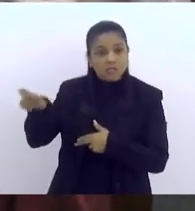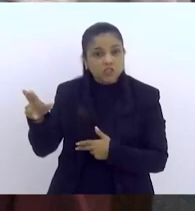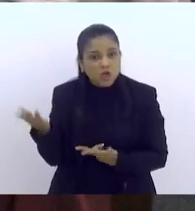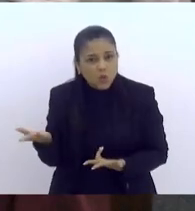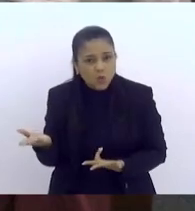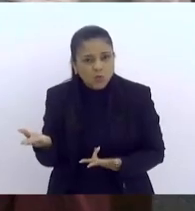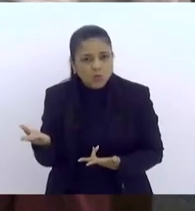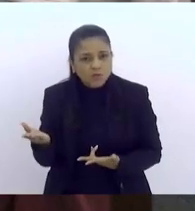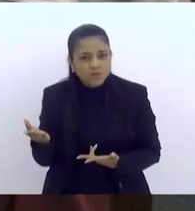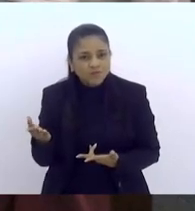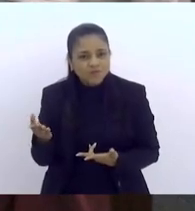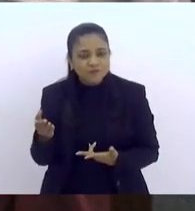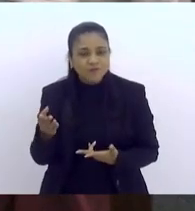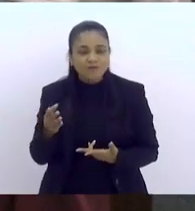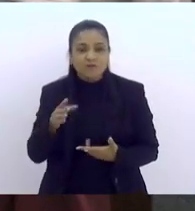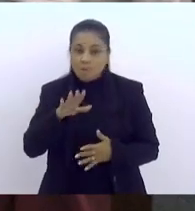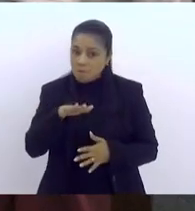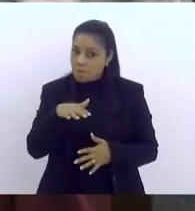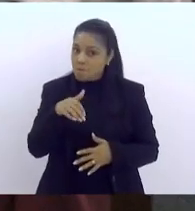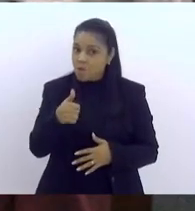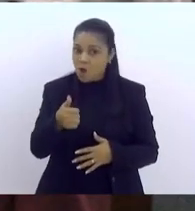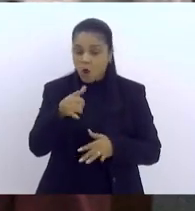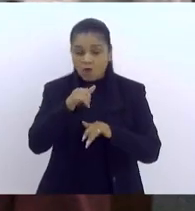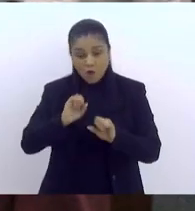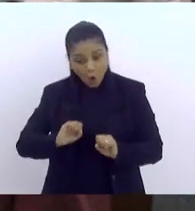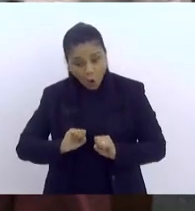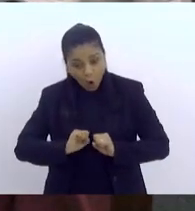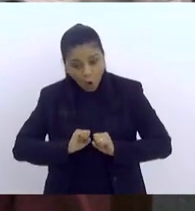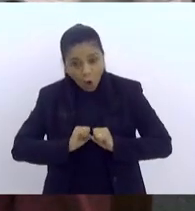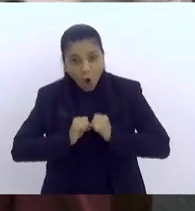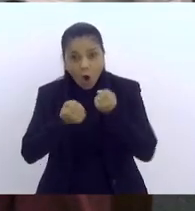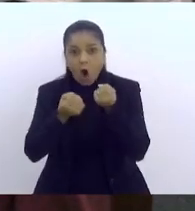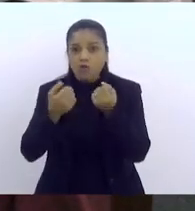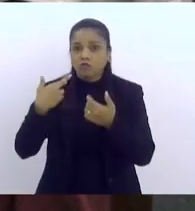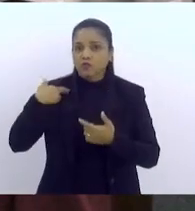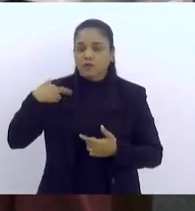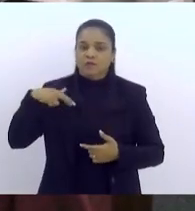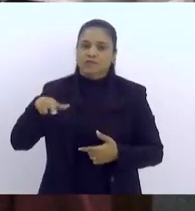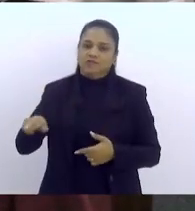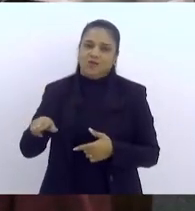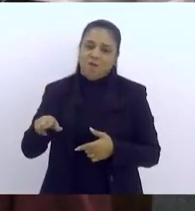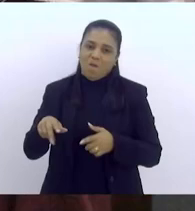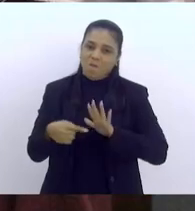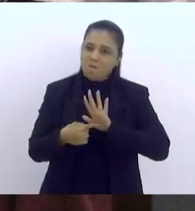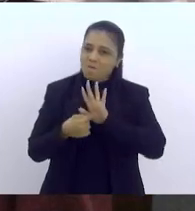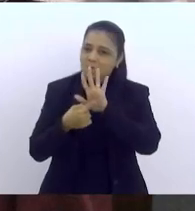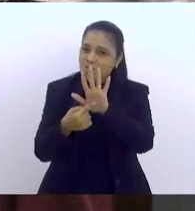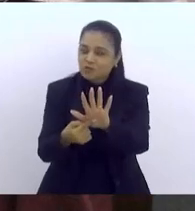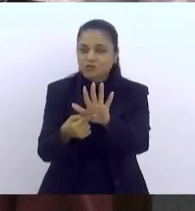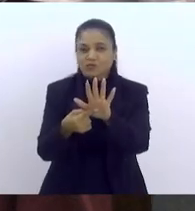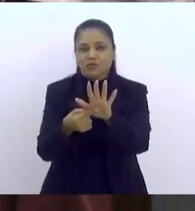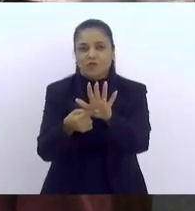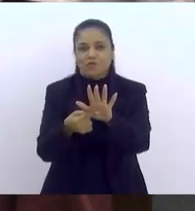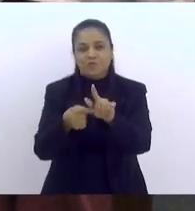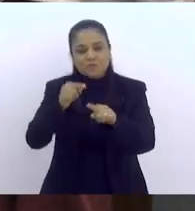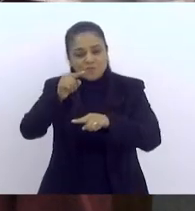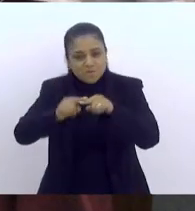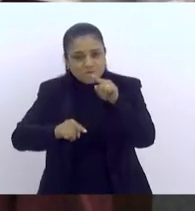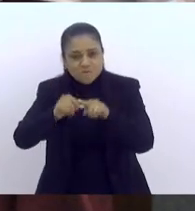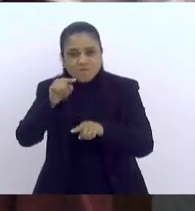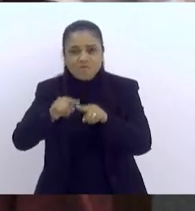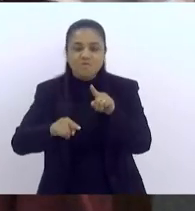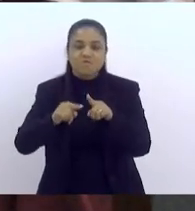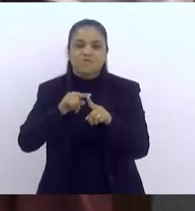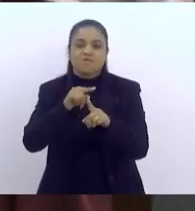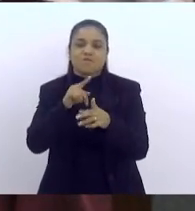foi discriminação religiosa, presidente, um ódio religioso deferido ali. Foram objetos sagrados,